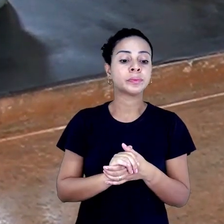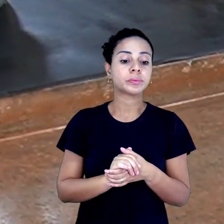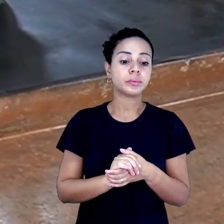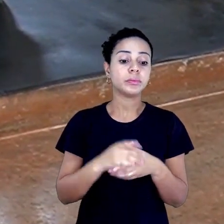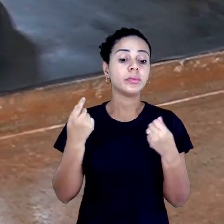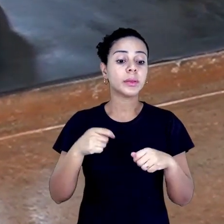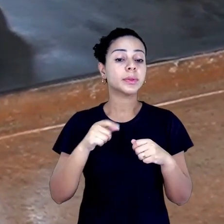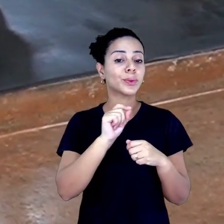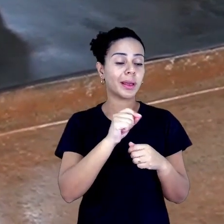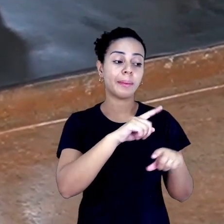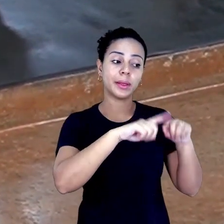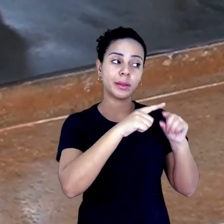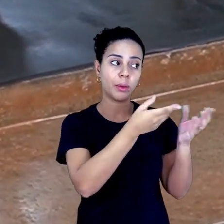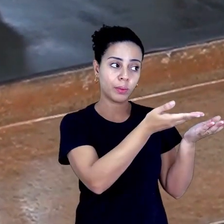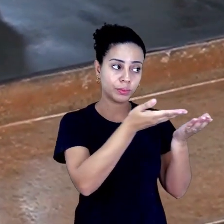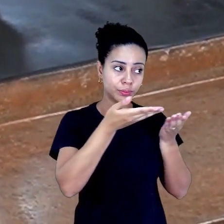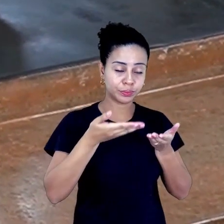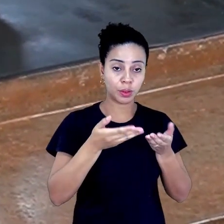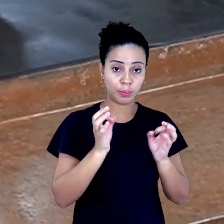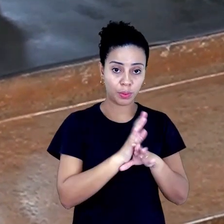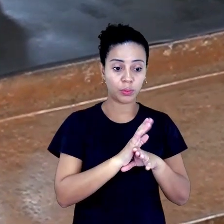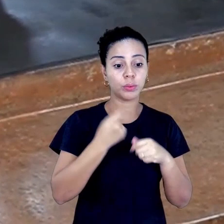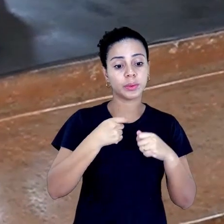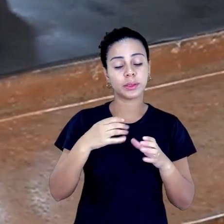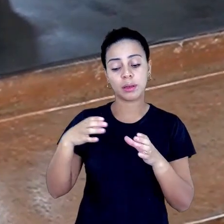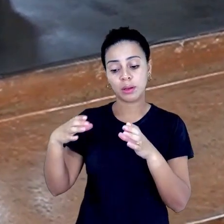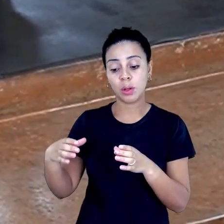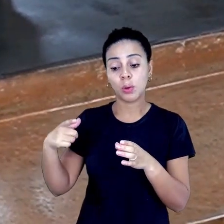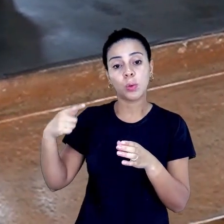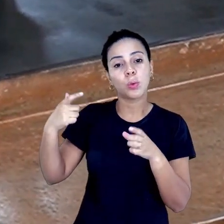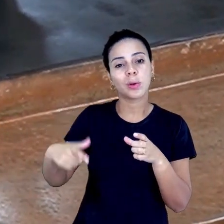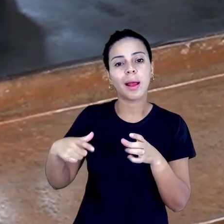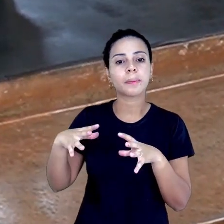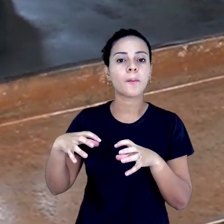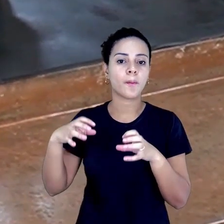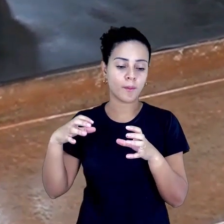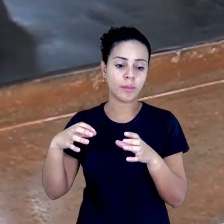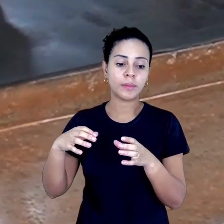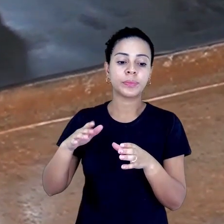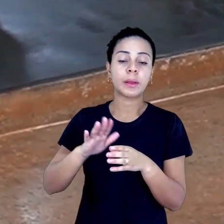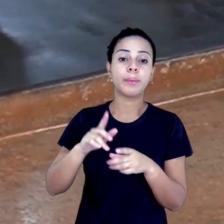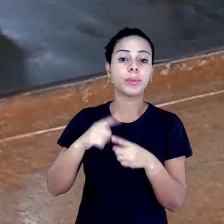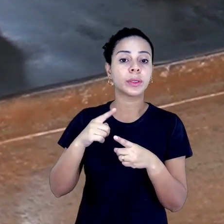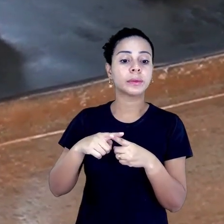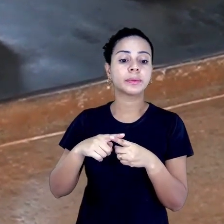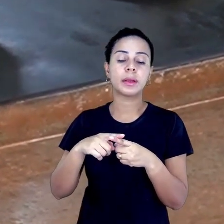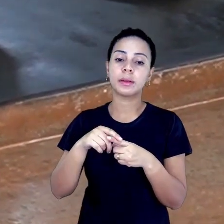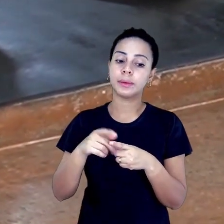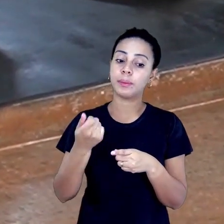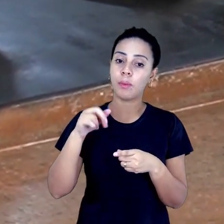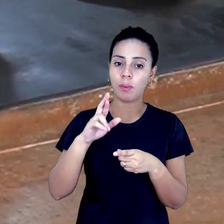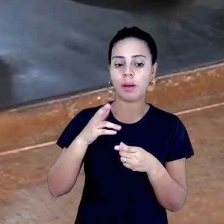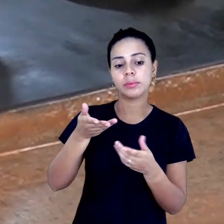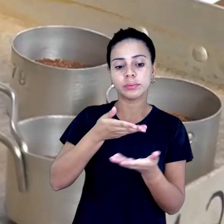6457, deve-se, após retirar as amostras da estufa, colocá-las no dessecador, de modo a evitar trocas de umidade